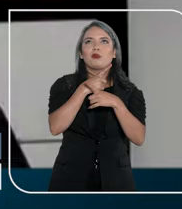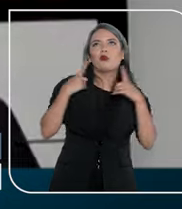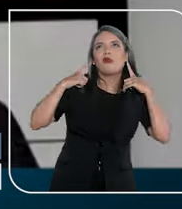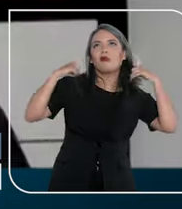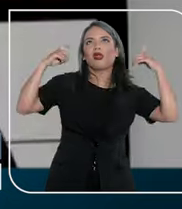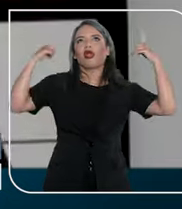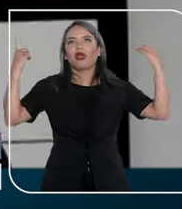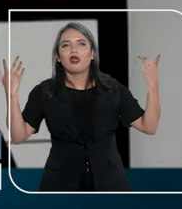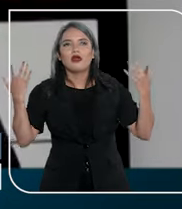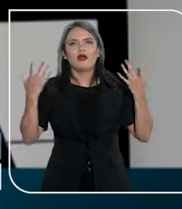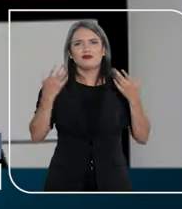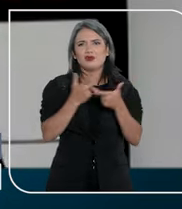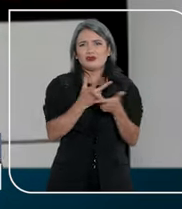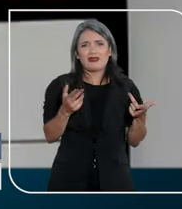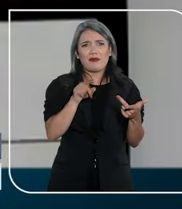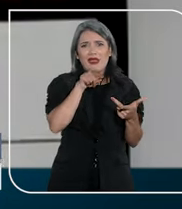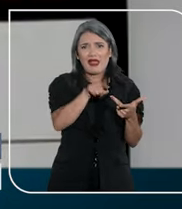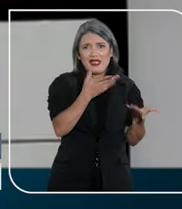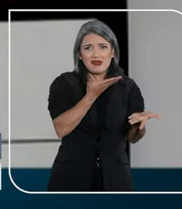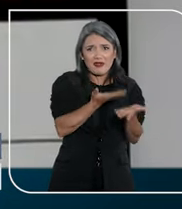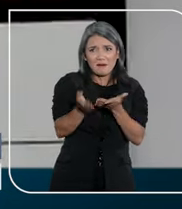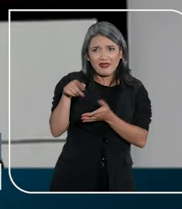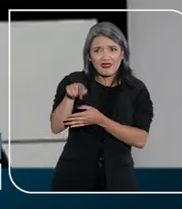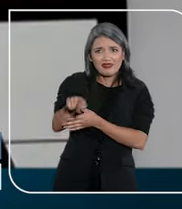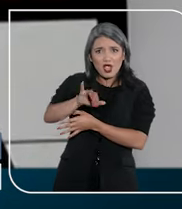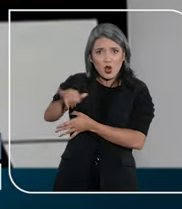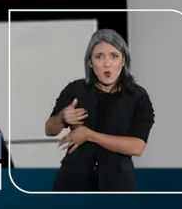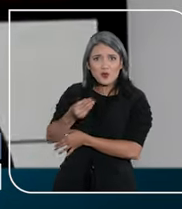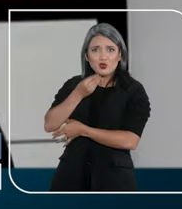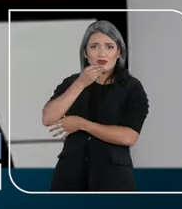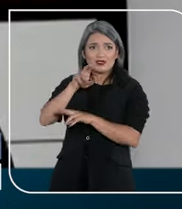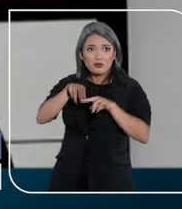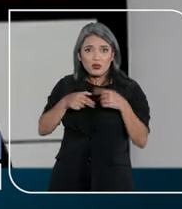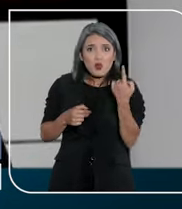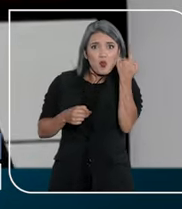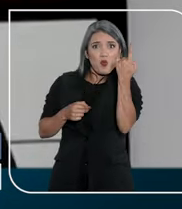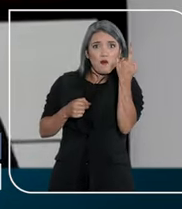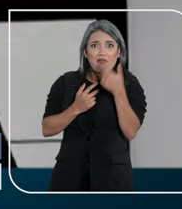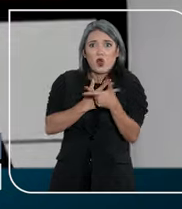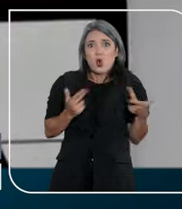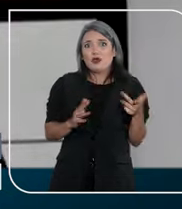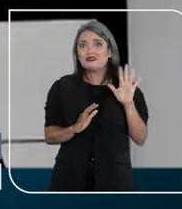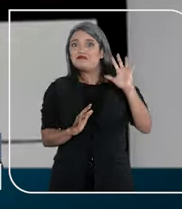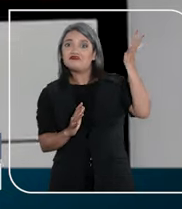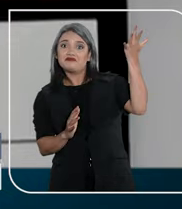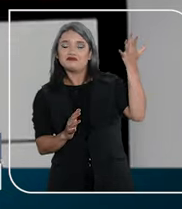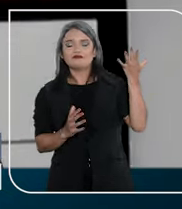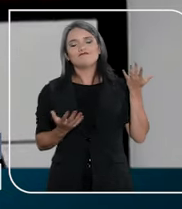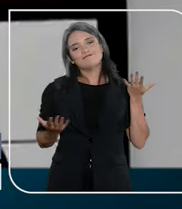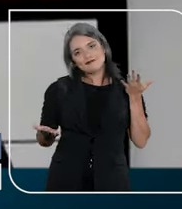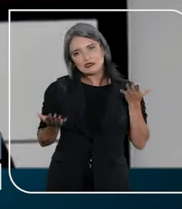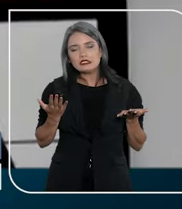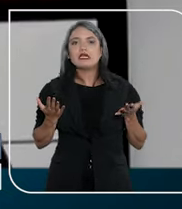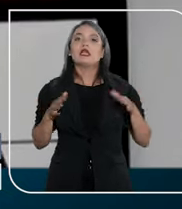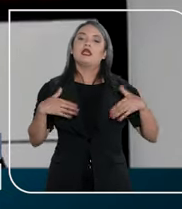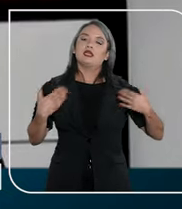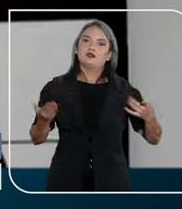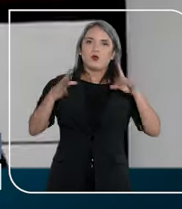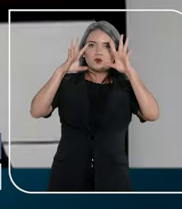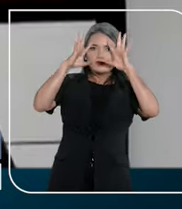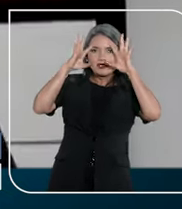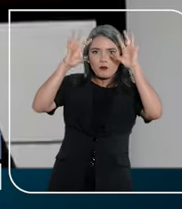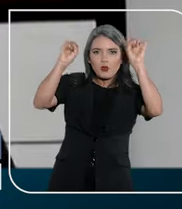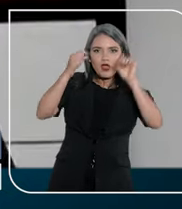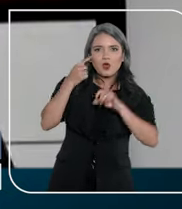esse indivíduo tenha sua vida maculada por um ato único. Então, isso que nós temos visto hoje na jurisprudência dos tribunais com relação